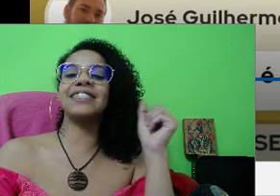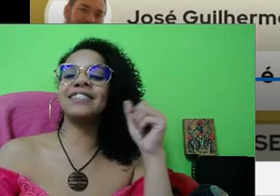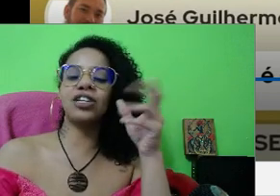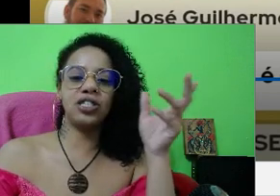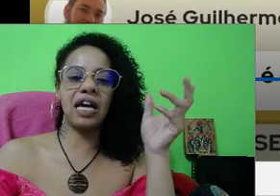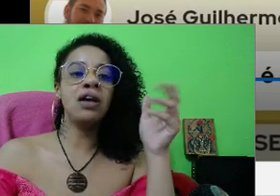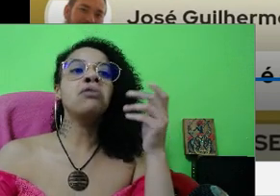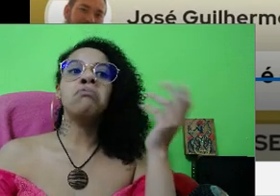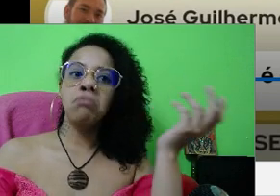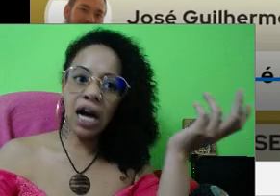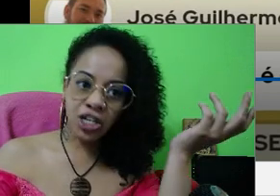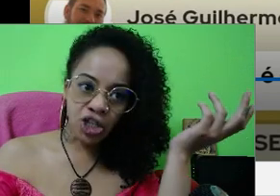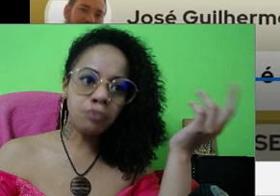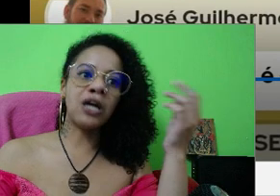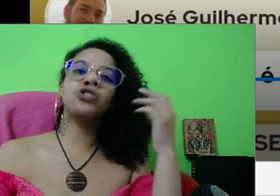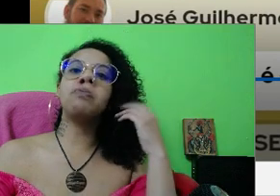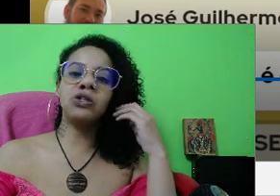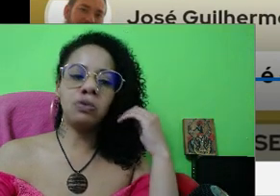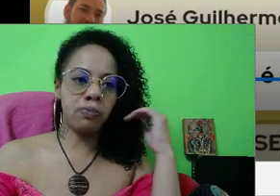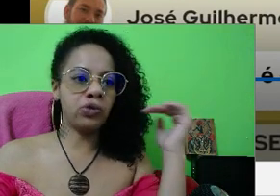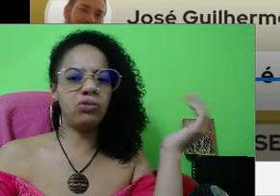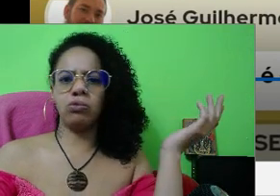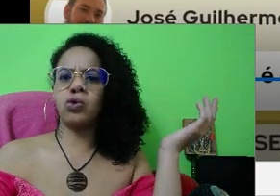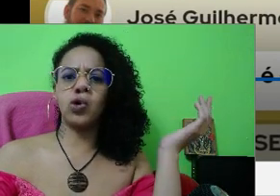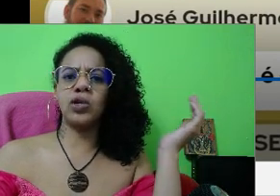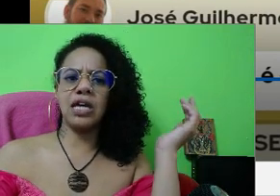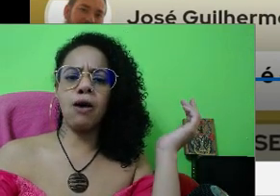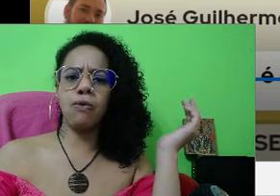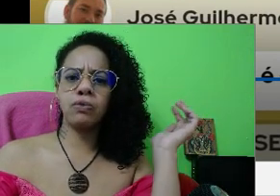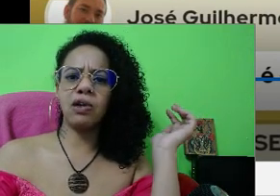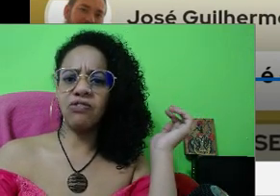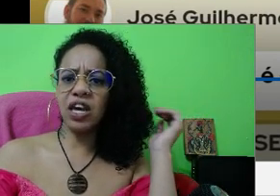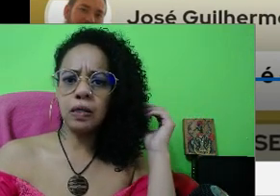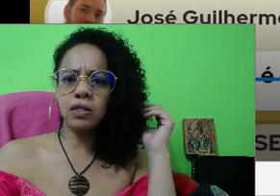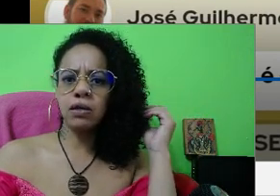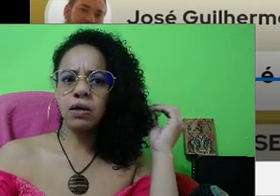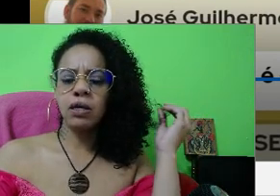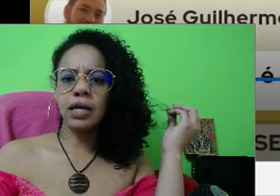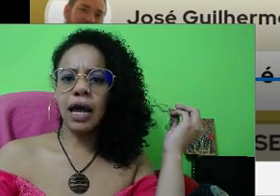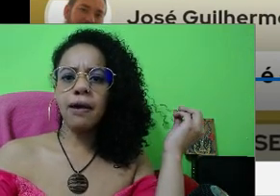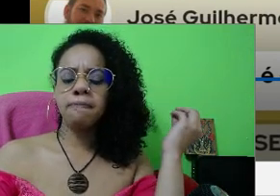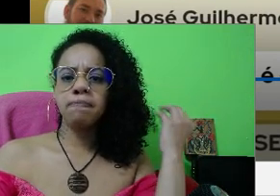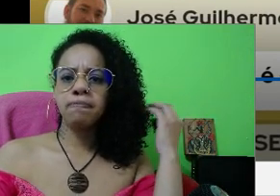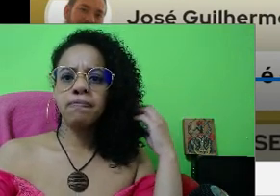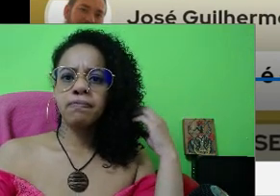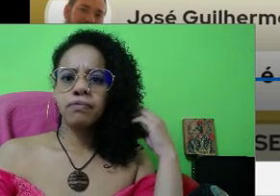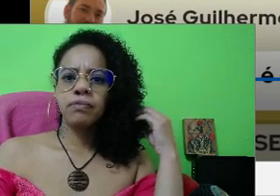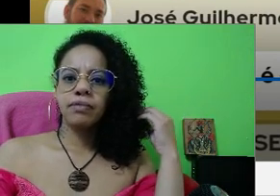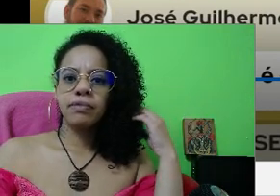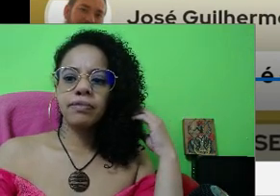confiscar e estatizar a gente parte de um pressuposto Colonial Talvez né